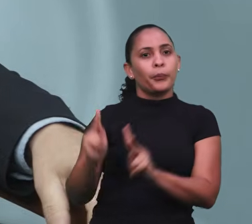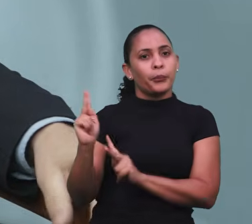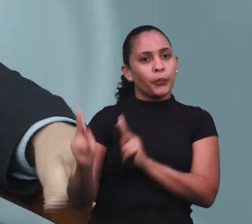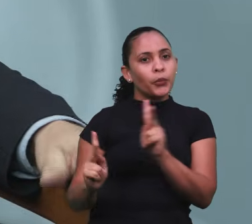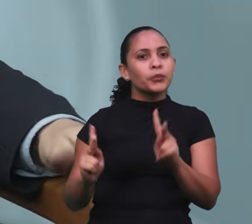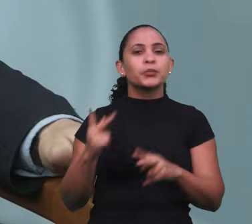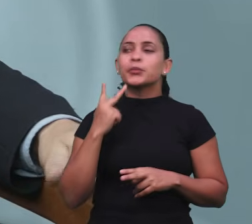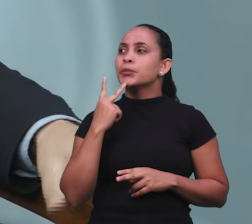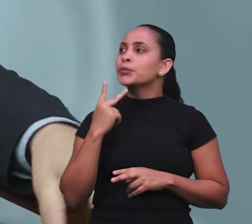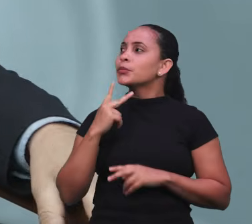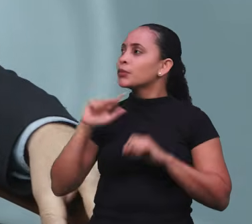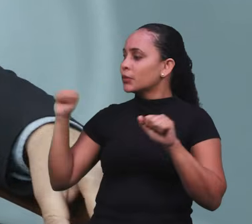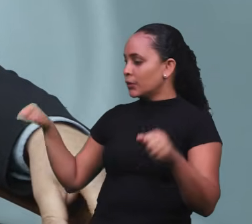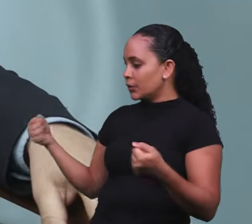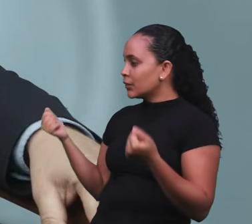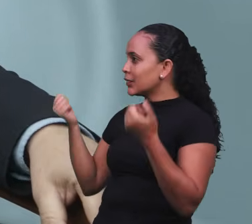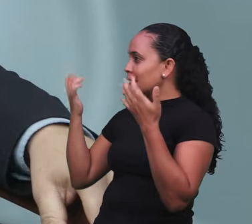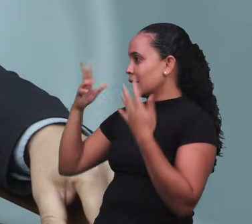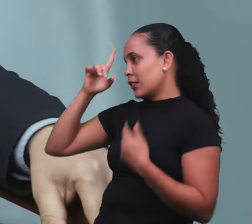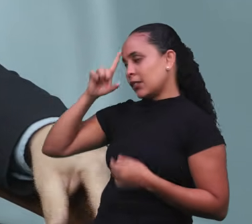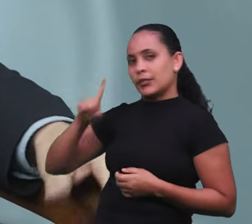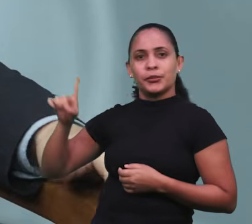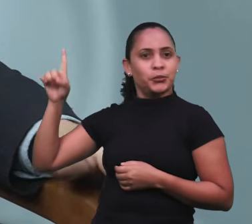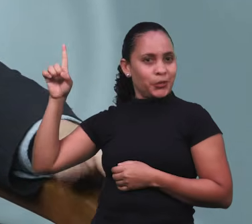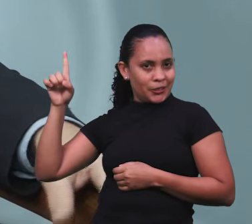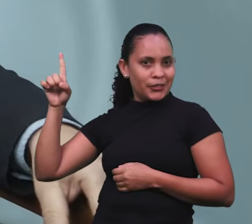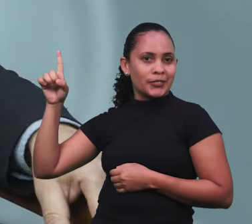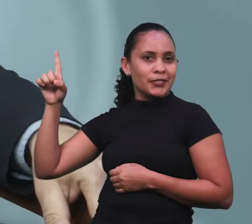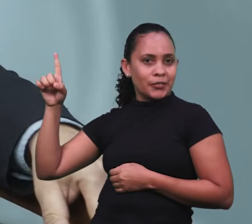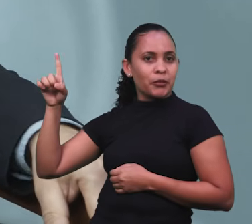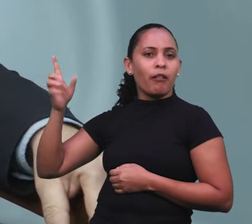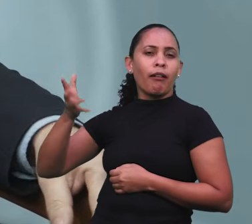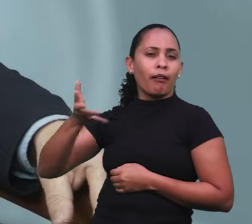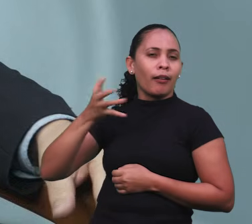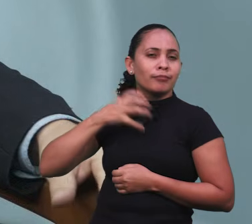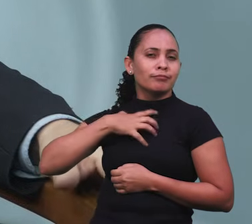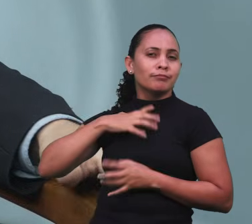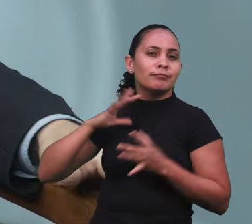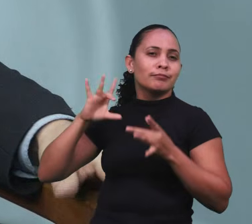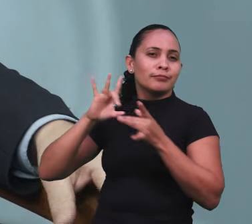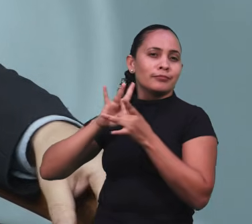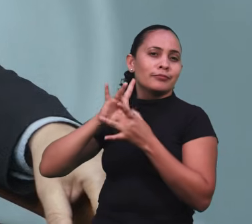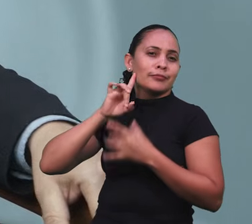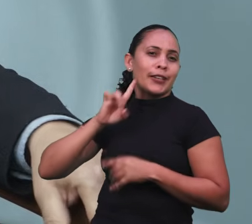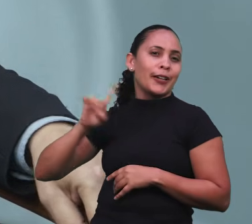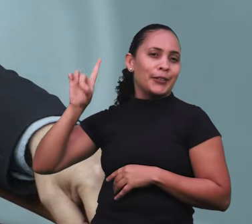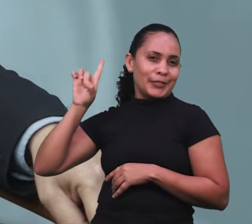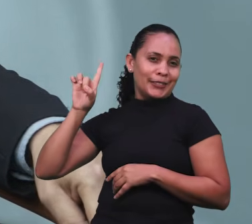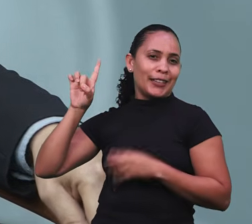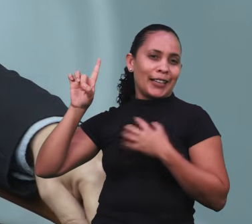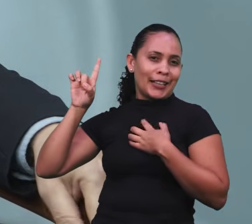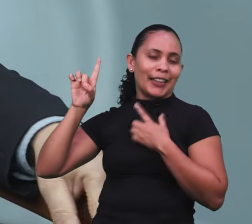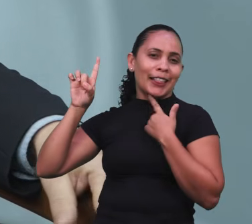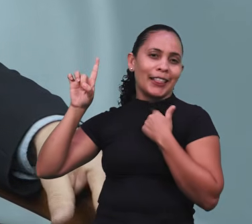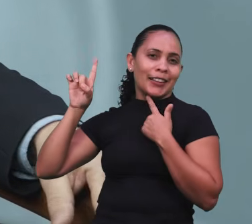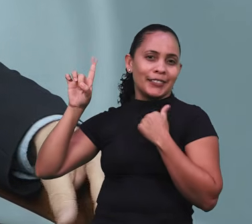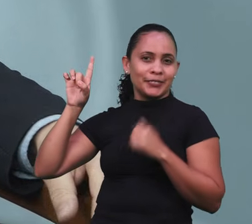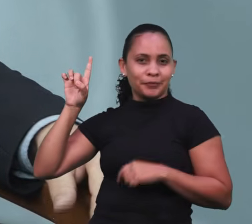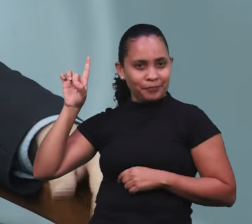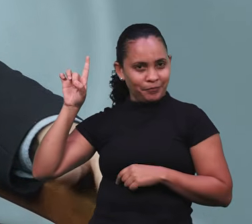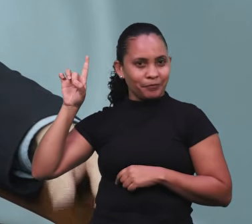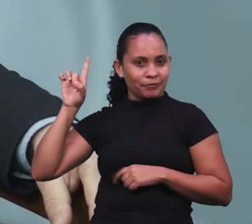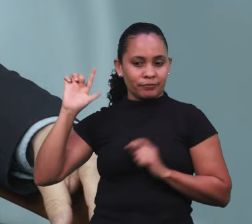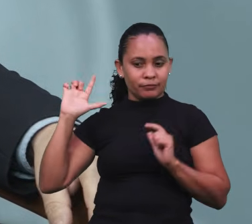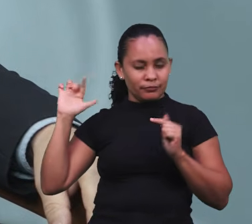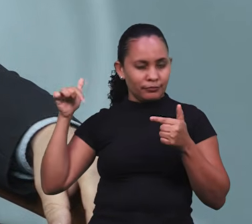povo, quando ele vai até o altar do Senhor, ele quer ouvir o Senhor, ele quer sentir a presença do Senhor, ele quer ver